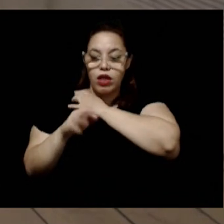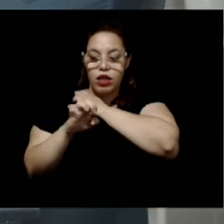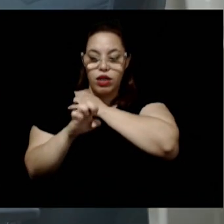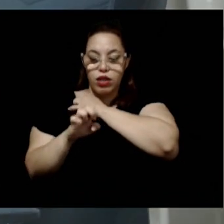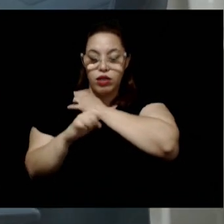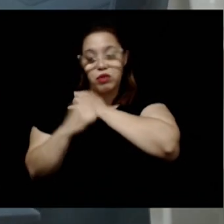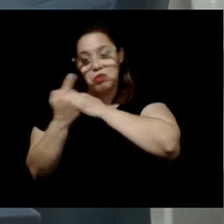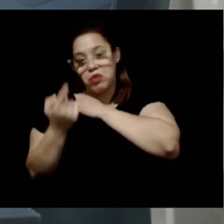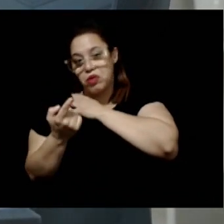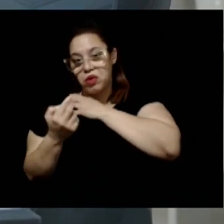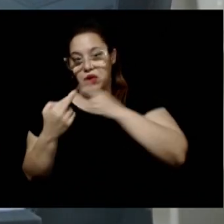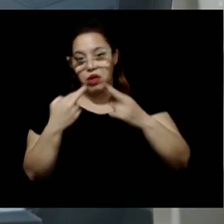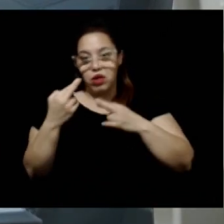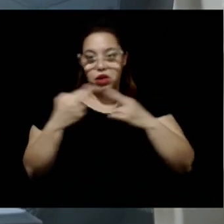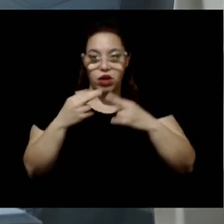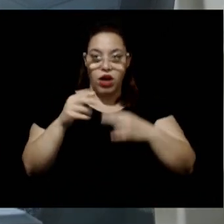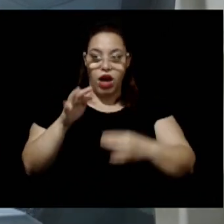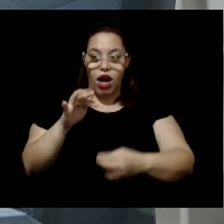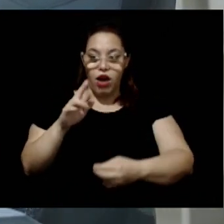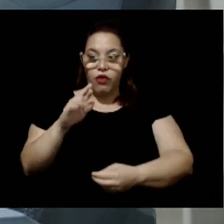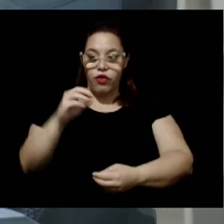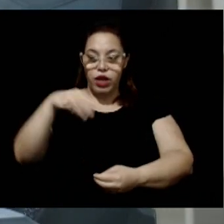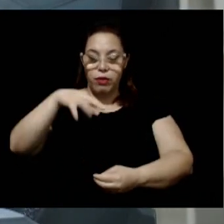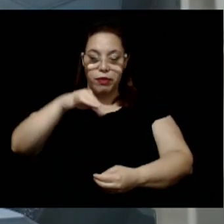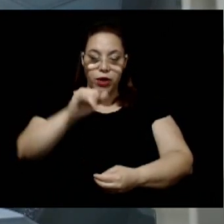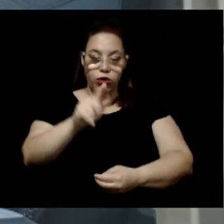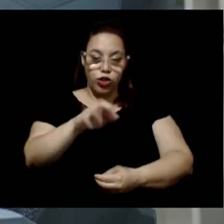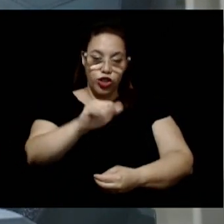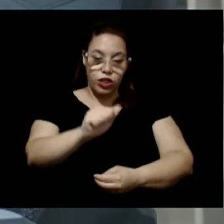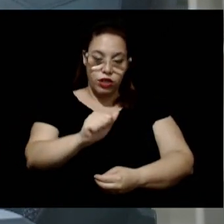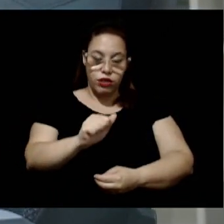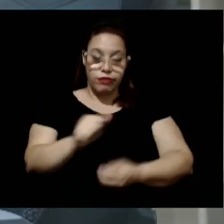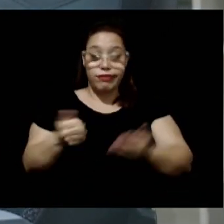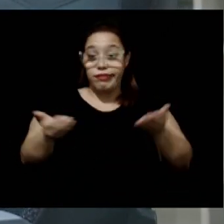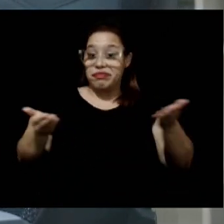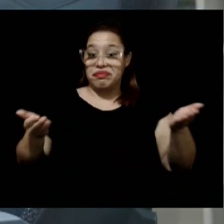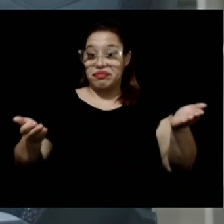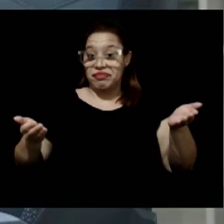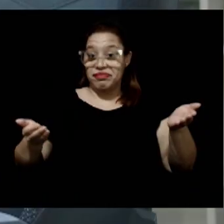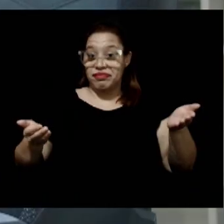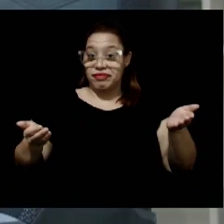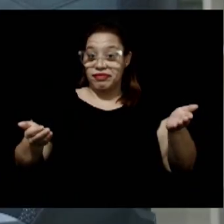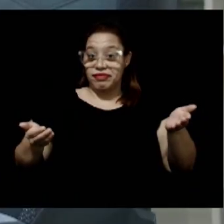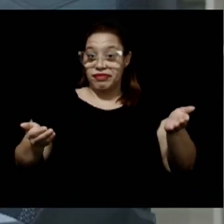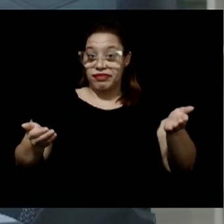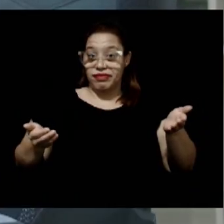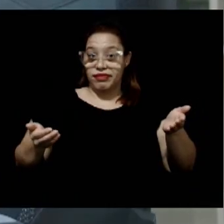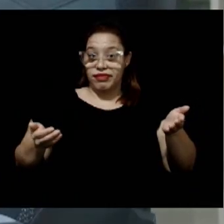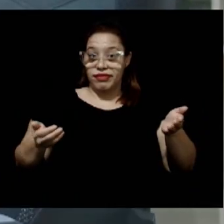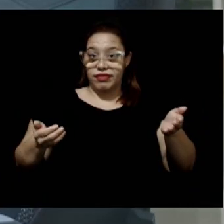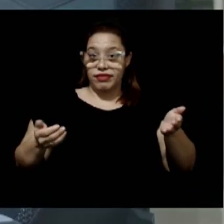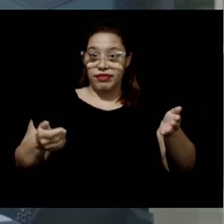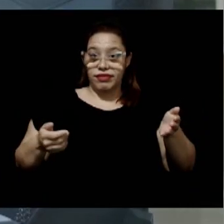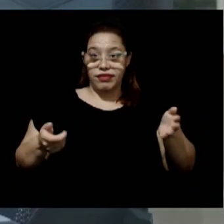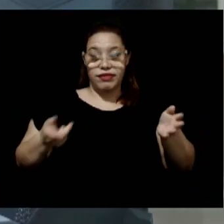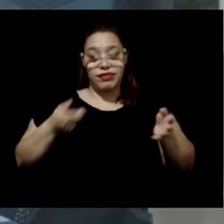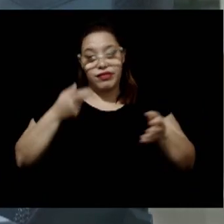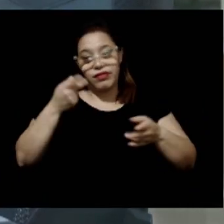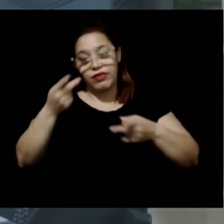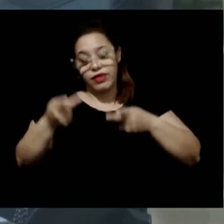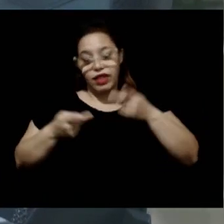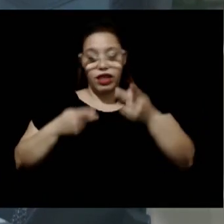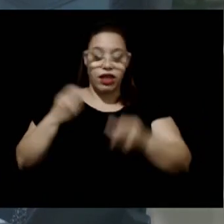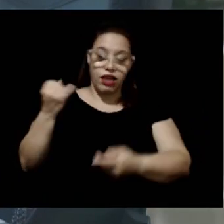ver com a fibromialgia. Então, é complexo, mas tem que ser individualizado esse